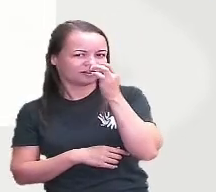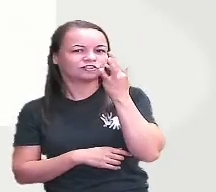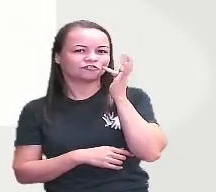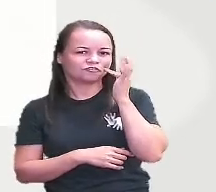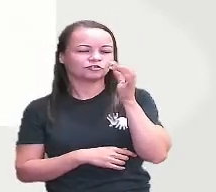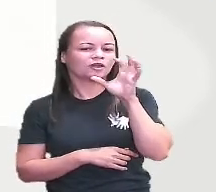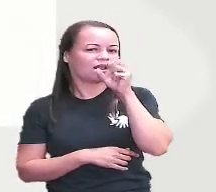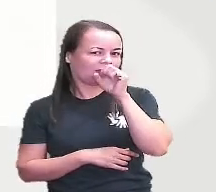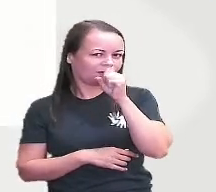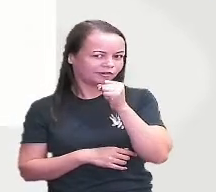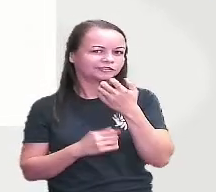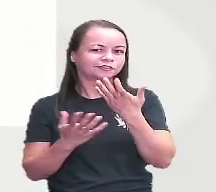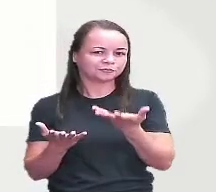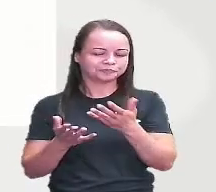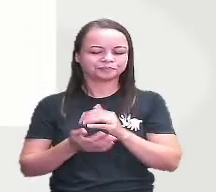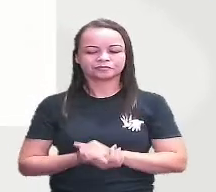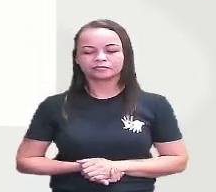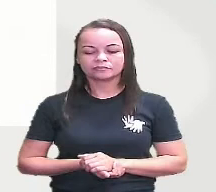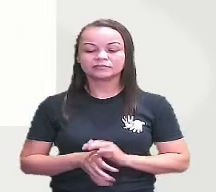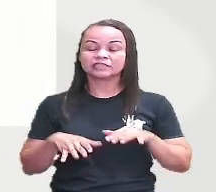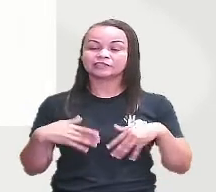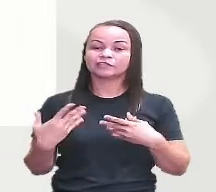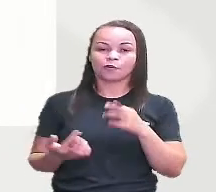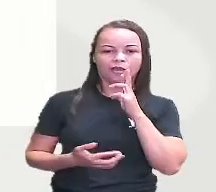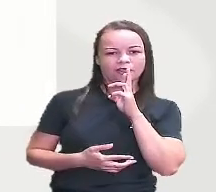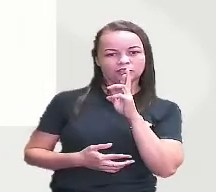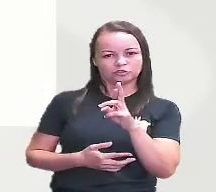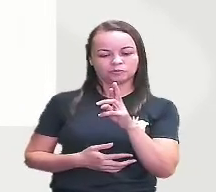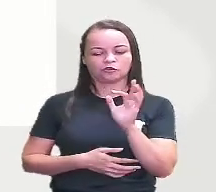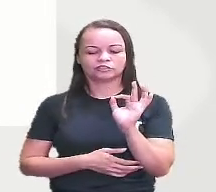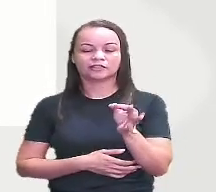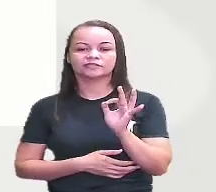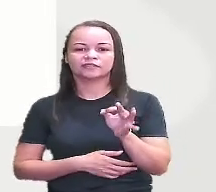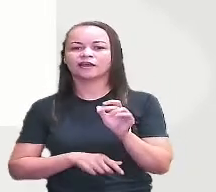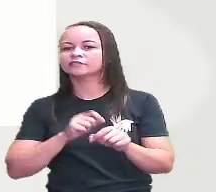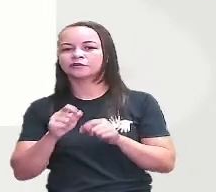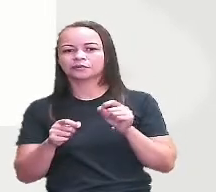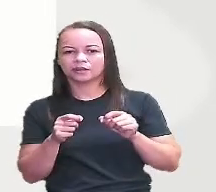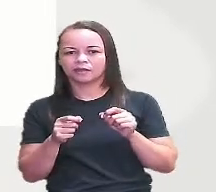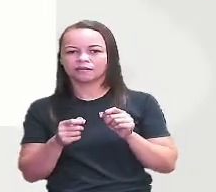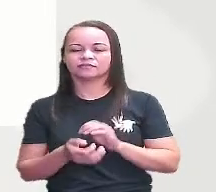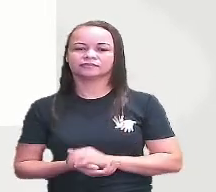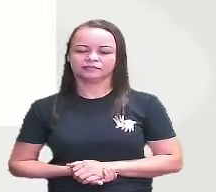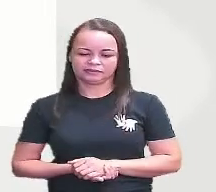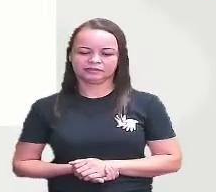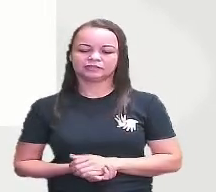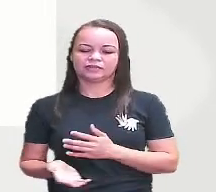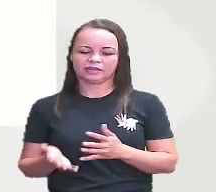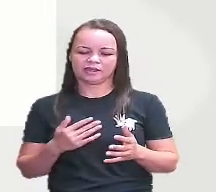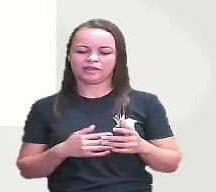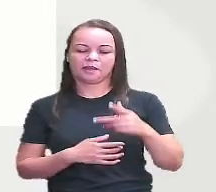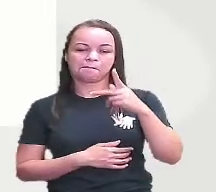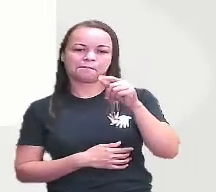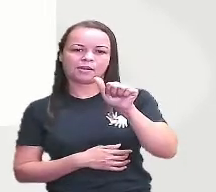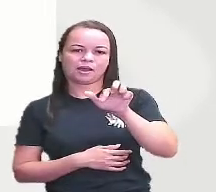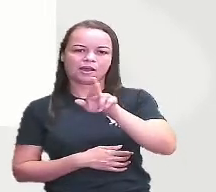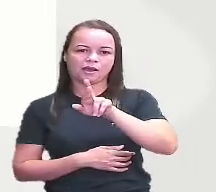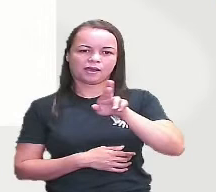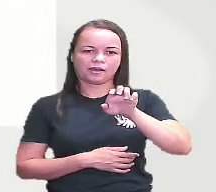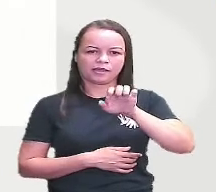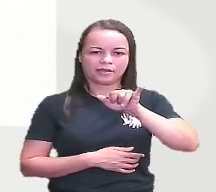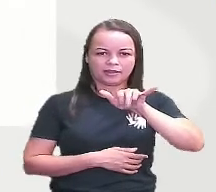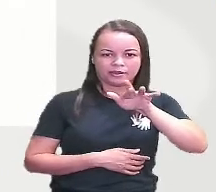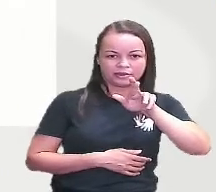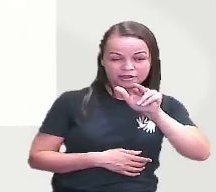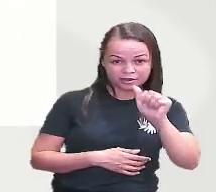laranjas, não é? Então, aí a resposta certa é a parreira. A